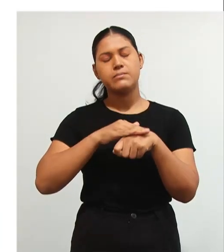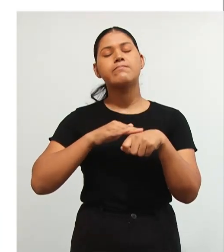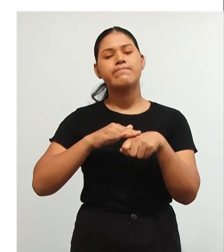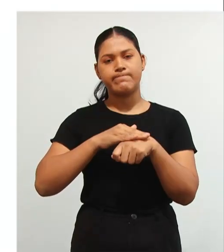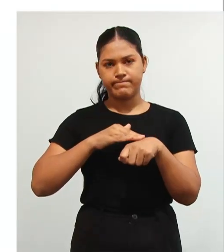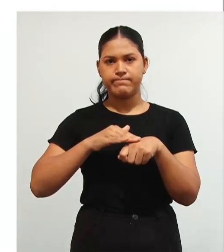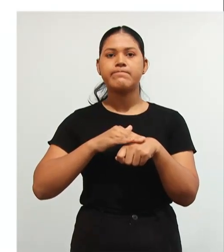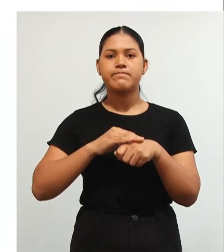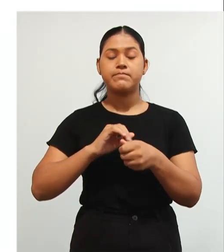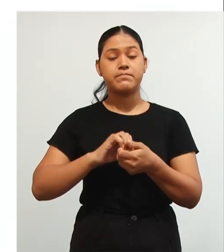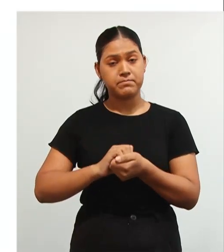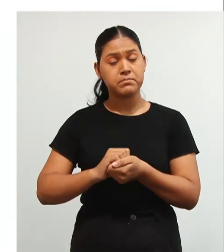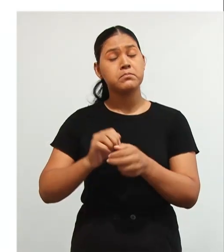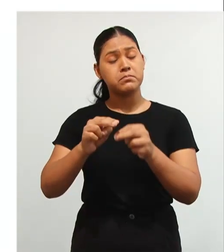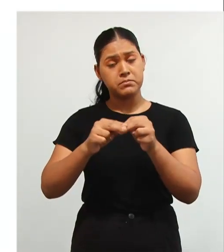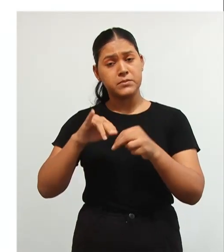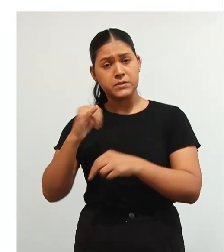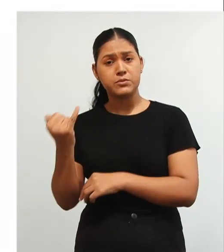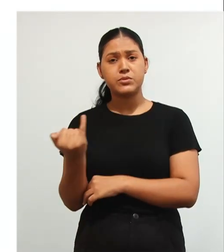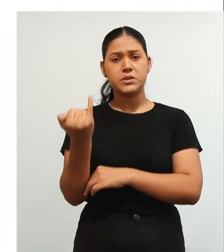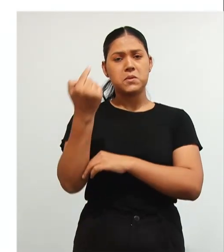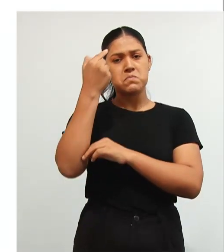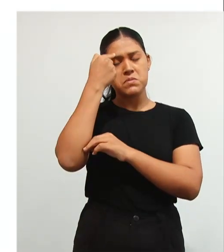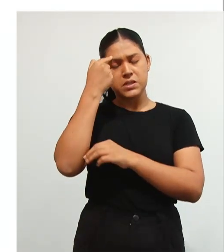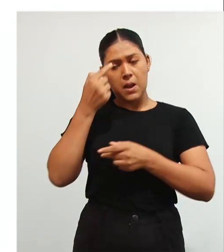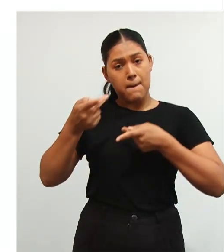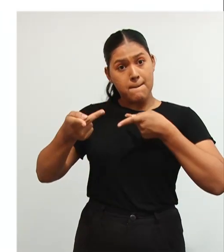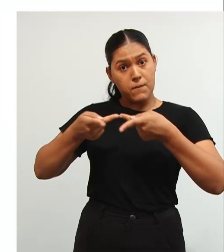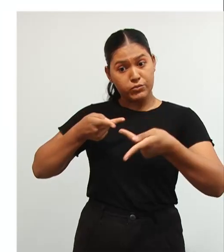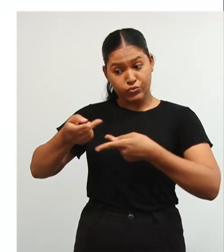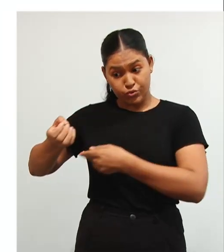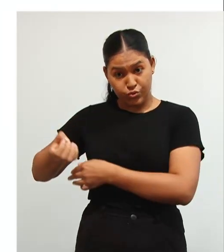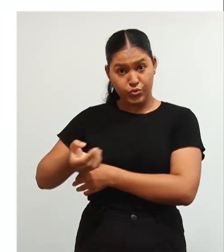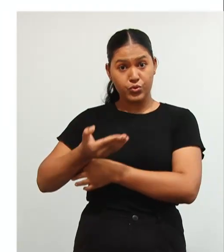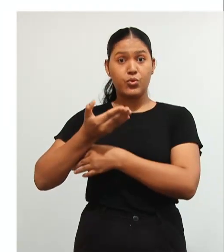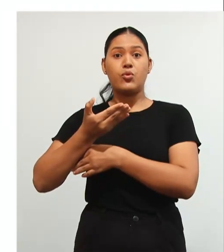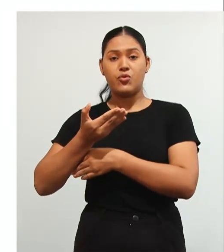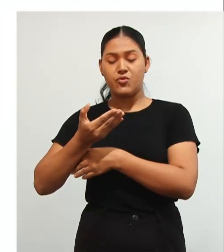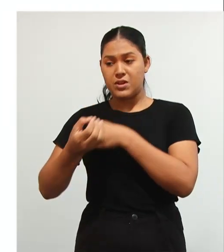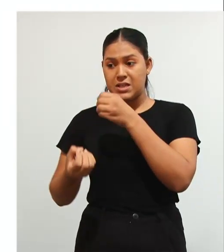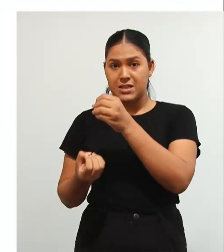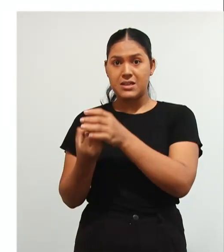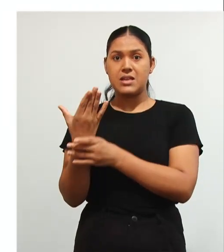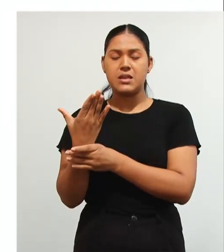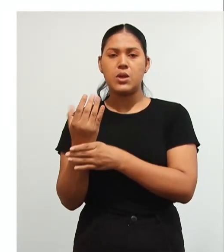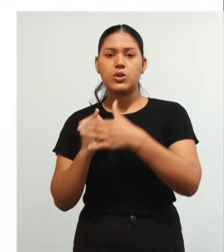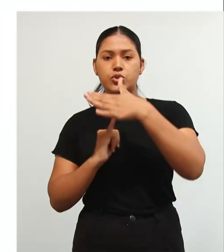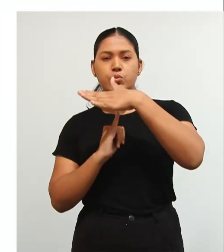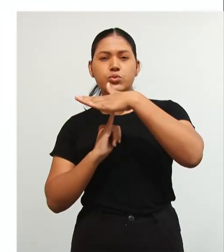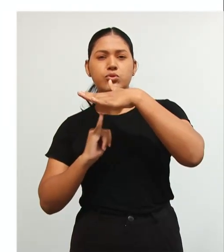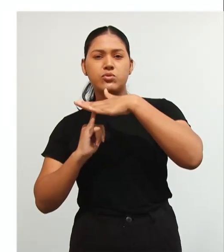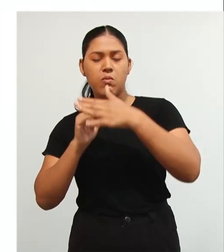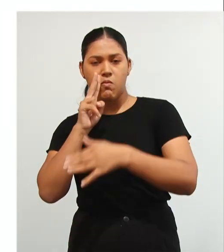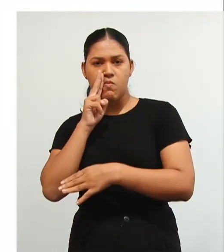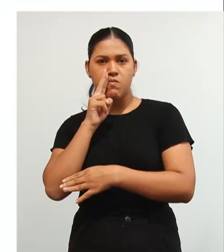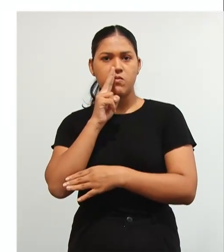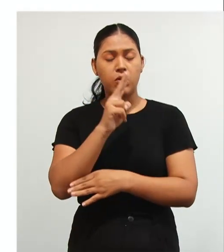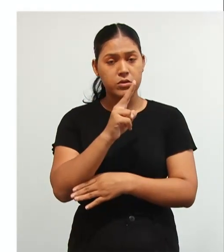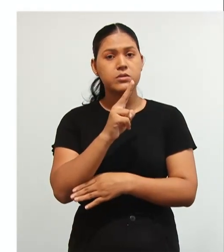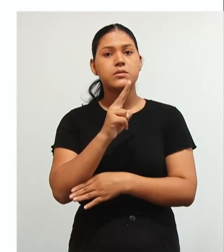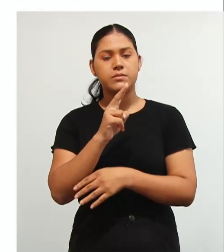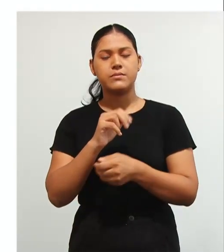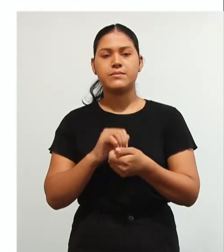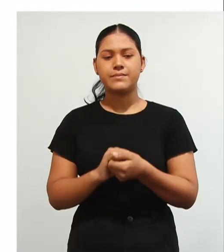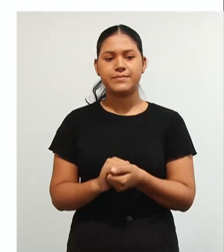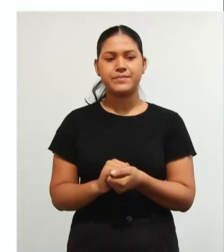a economia brasileira é essencial para formar instituições mais fortes e garantir um cenário favorável para o crescimento